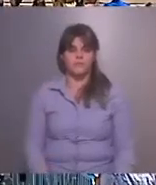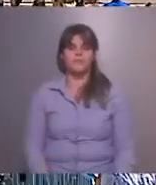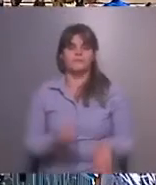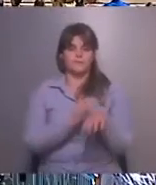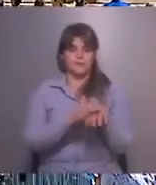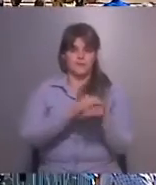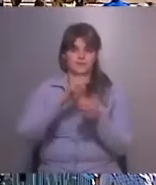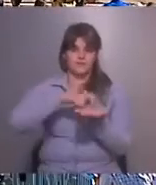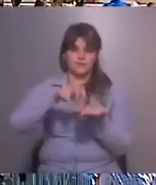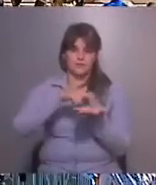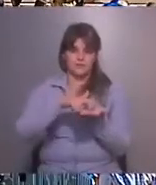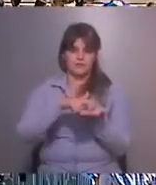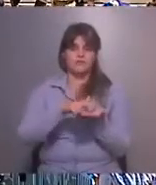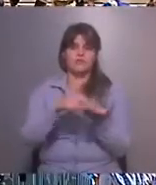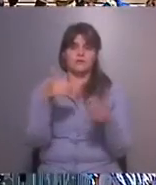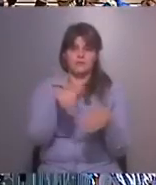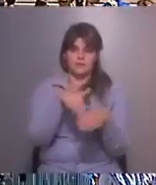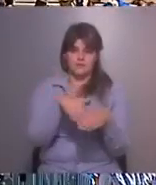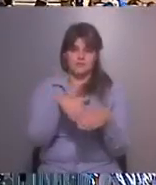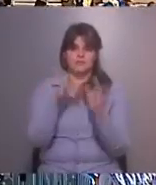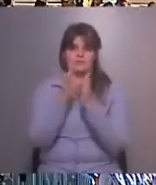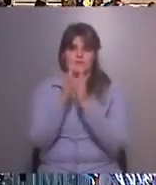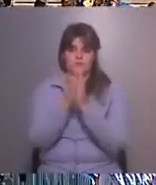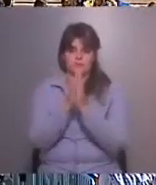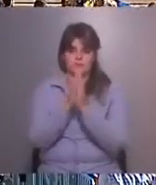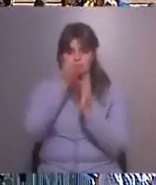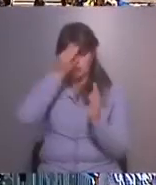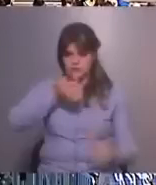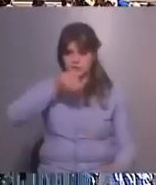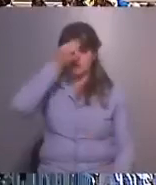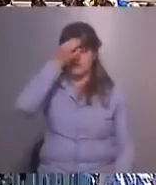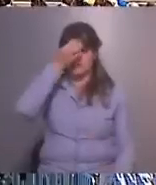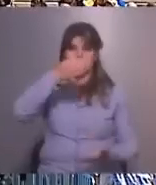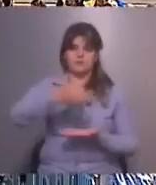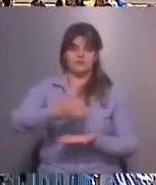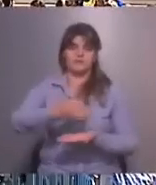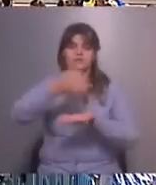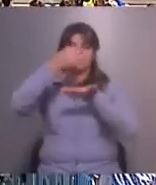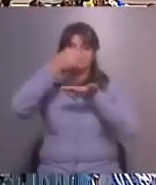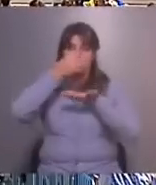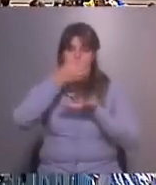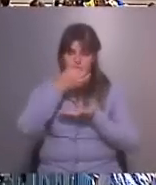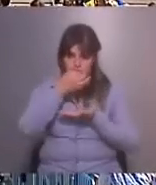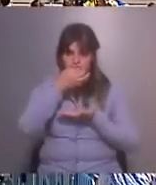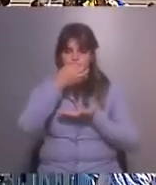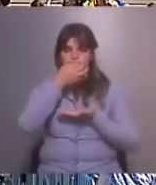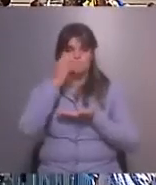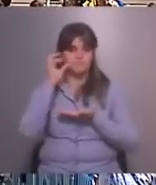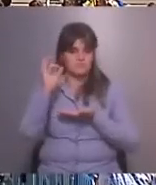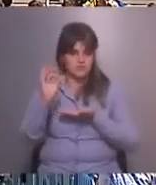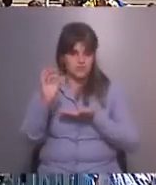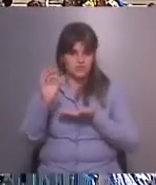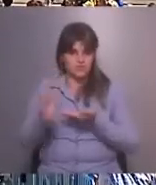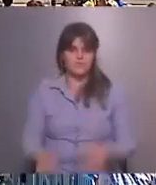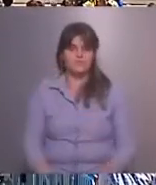Caros peregrinos, participamos na Eucaristia, comungamos Jesus Cristo. Que a nossa participação na